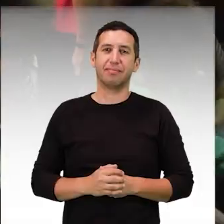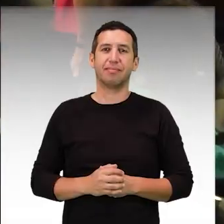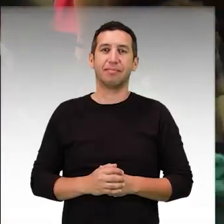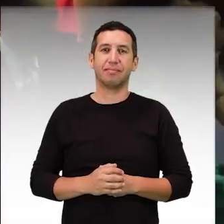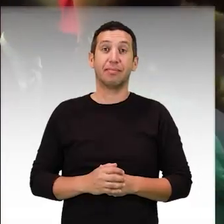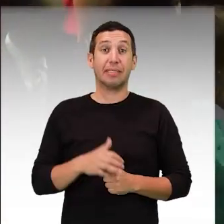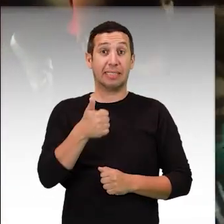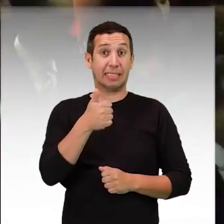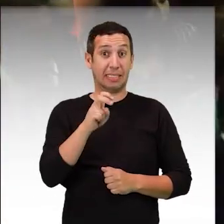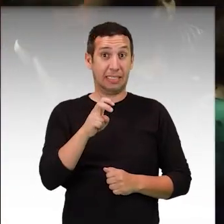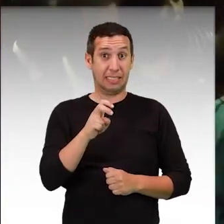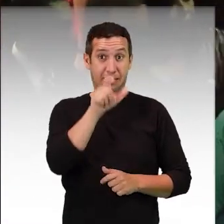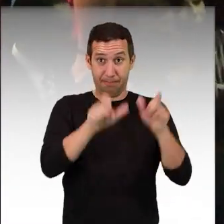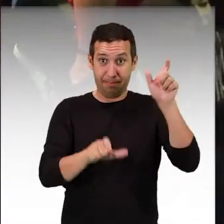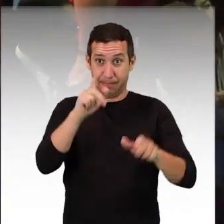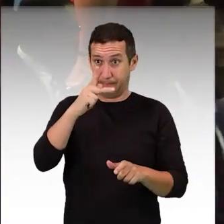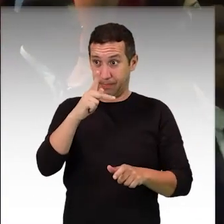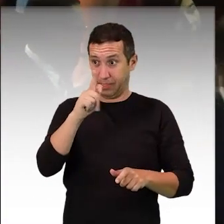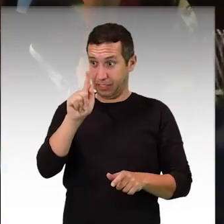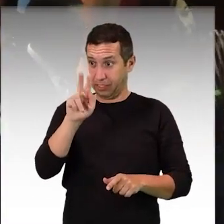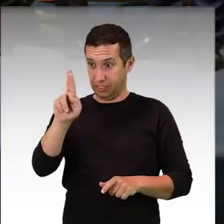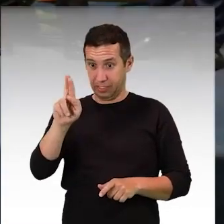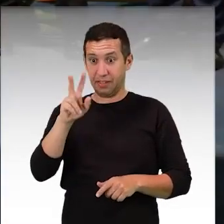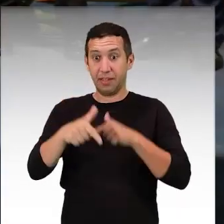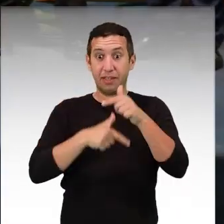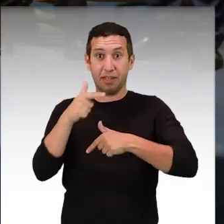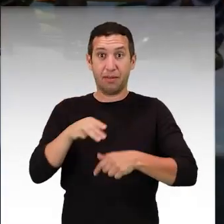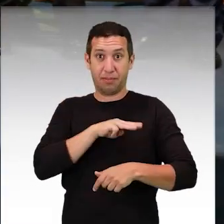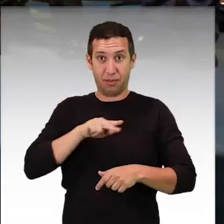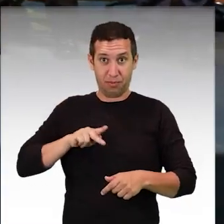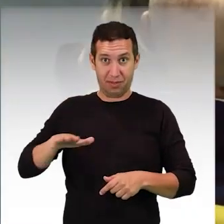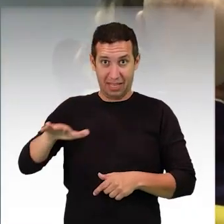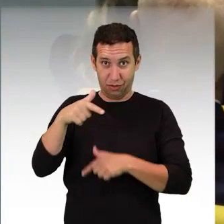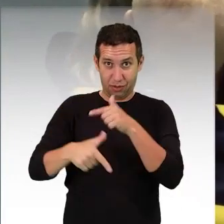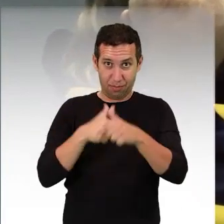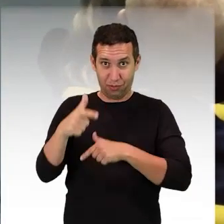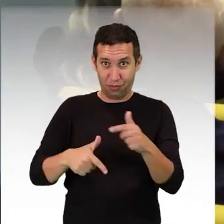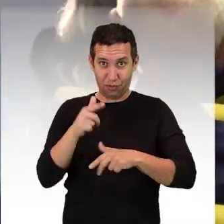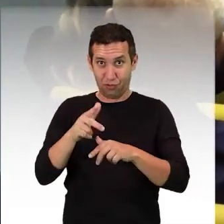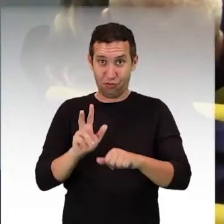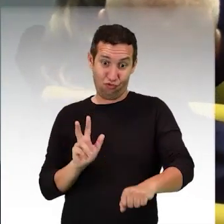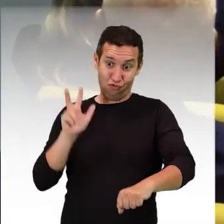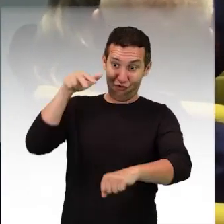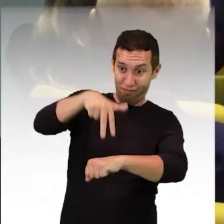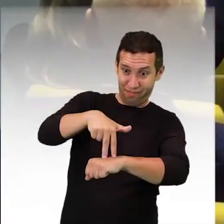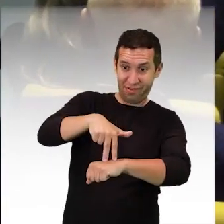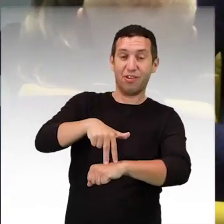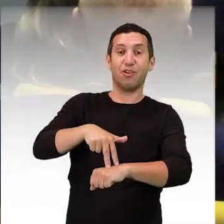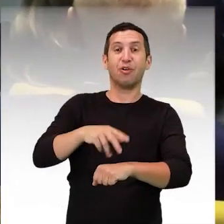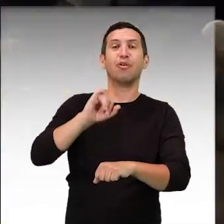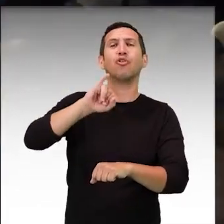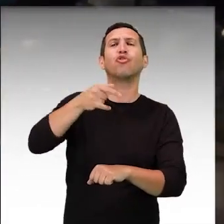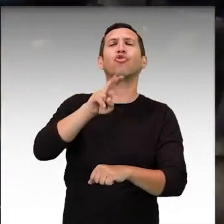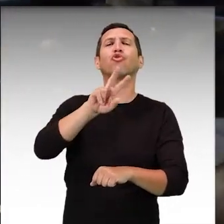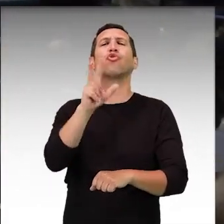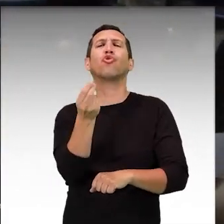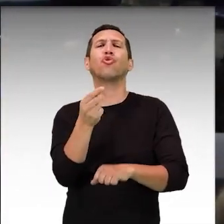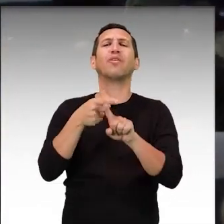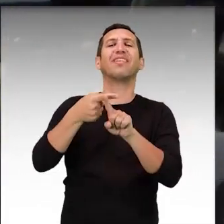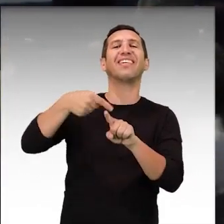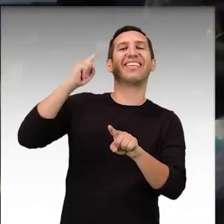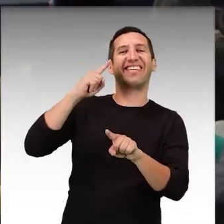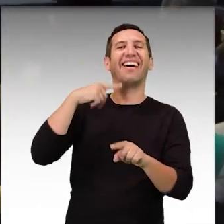Quinze procuradores e procuradoras que atuarão no Ministério Público do Trabalho tomaram posse na última semana de julho em